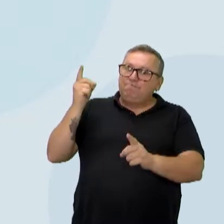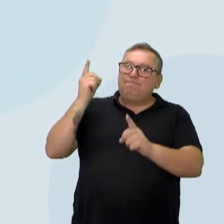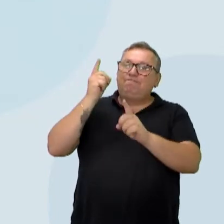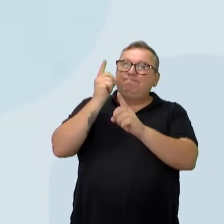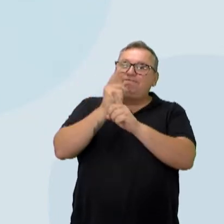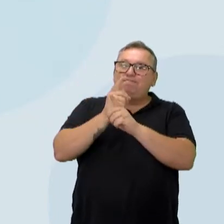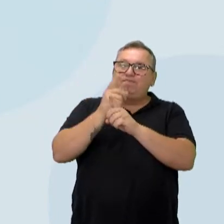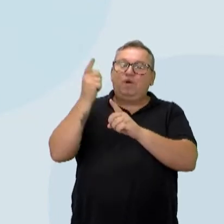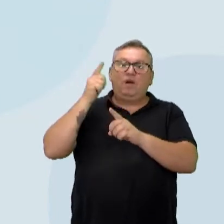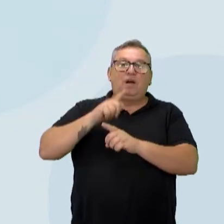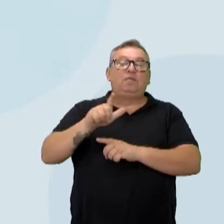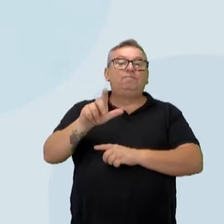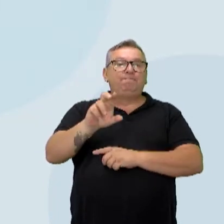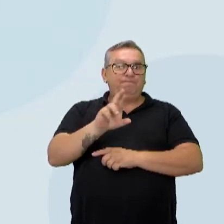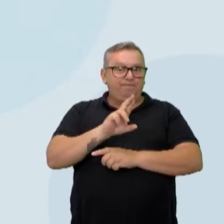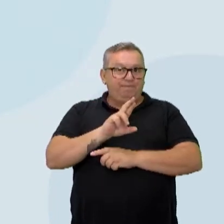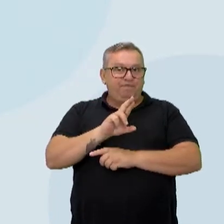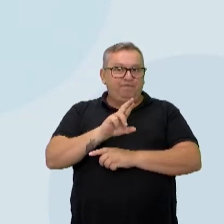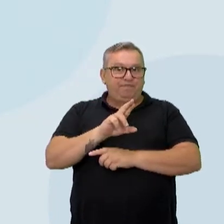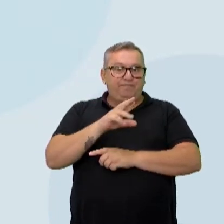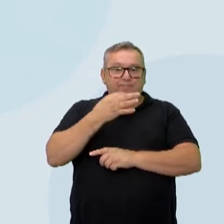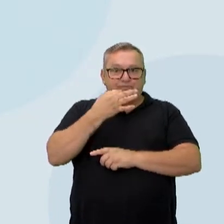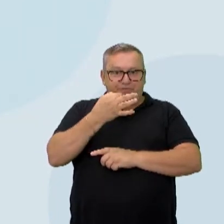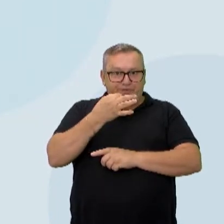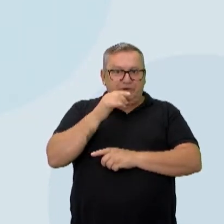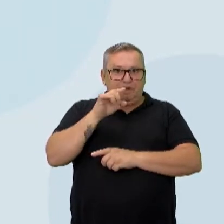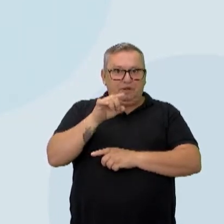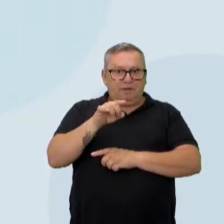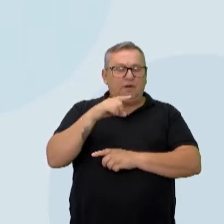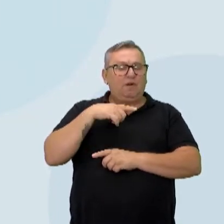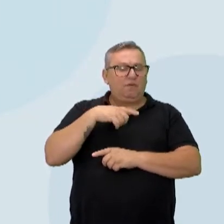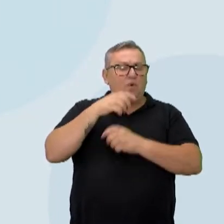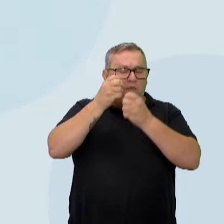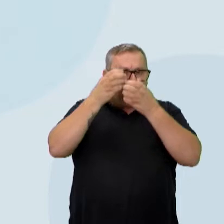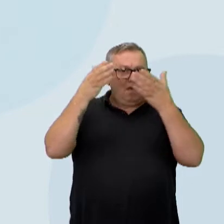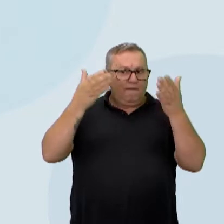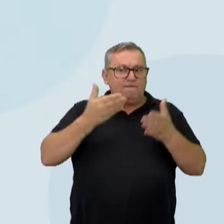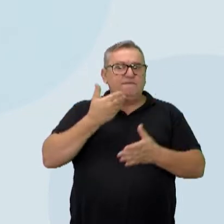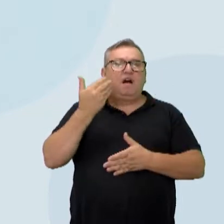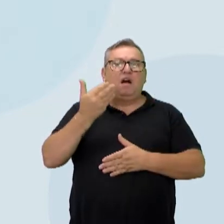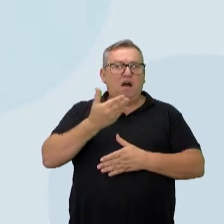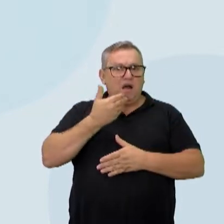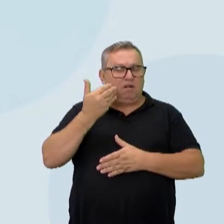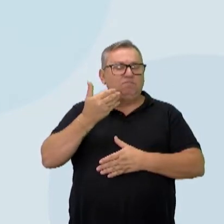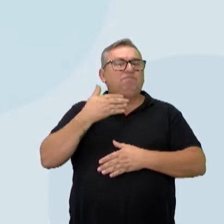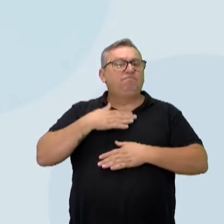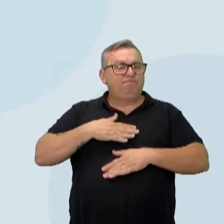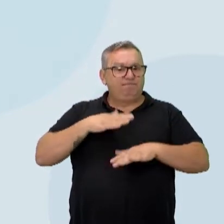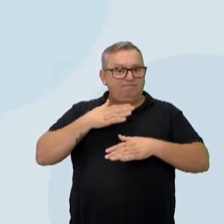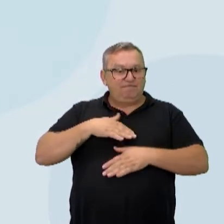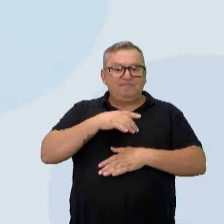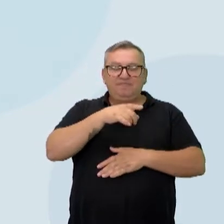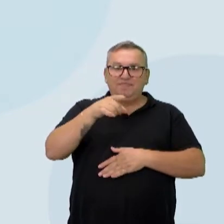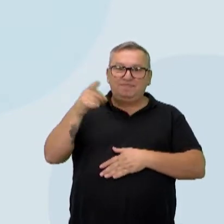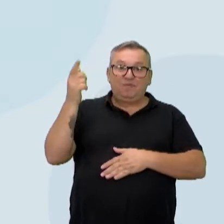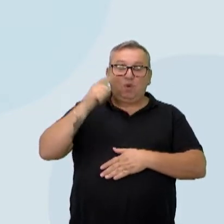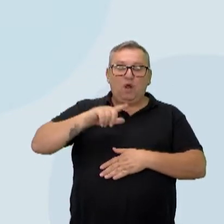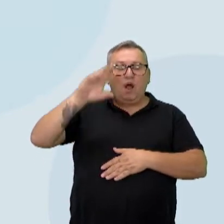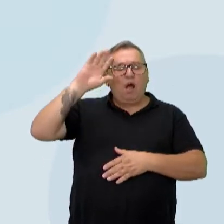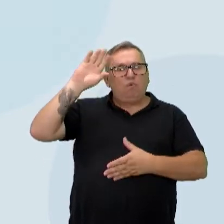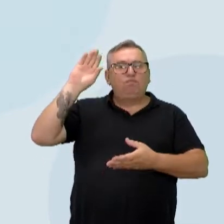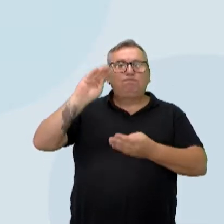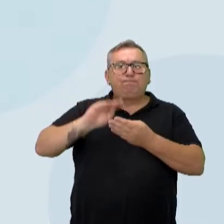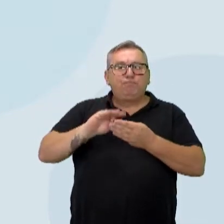identificar para responder. Eu acho que aqui já ficou bem mais fácil, bem mais tranquilo para vocês